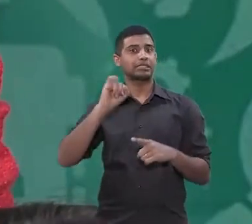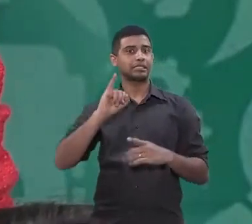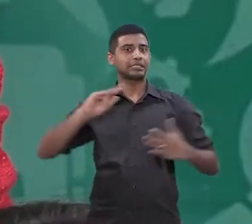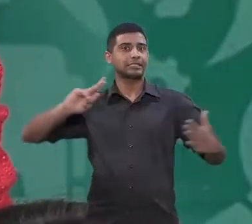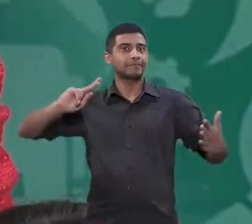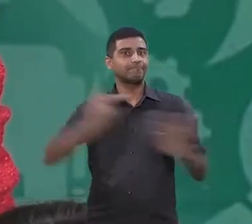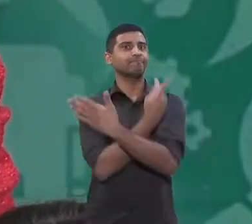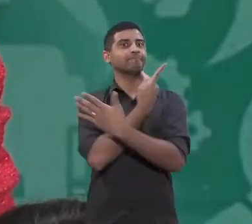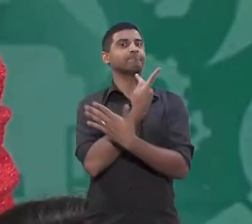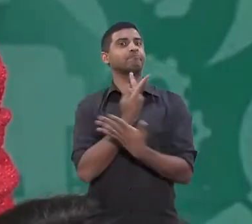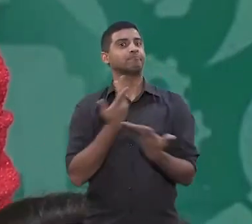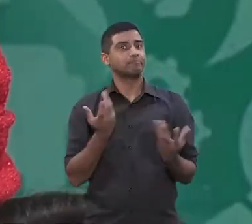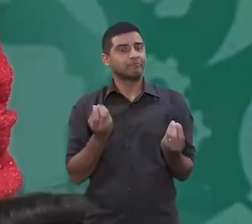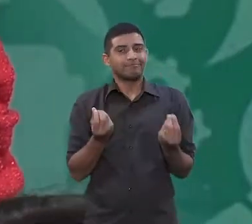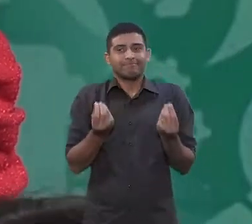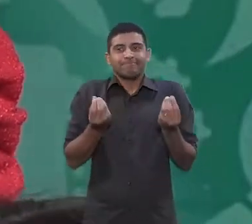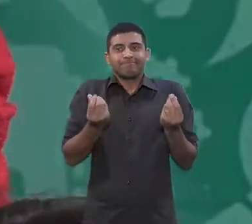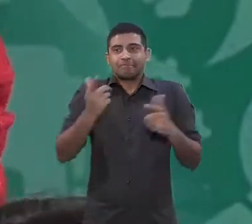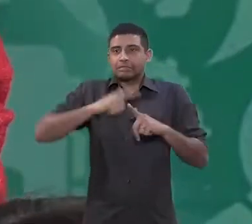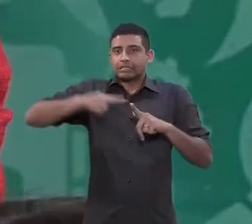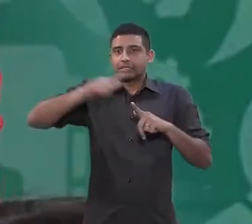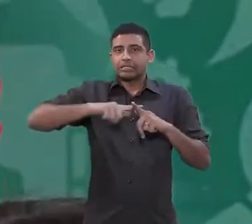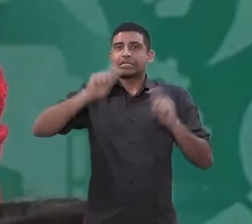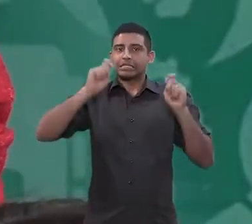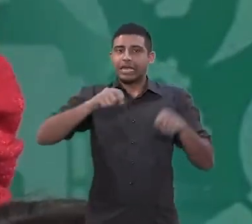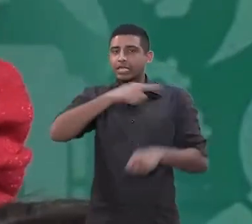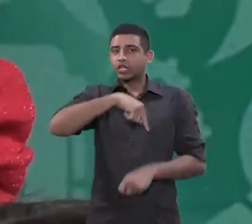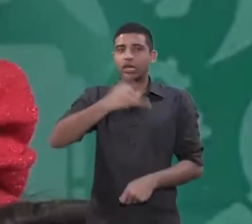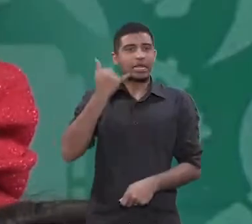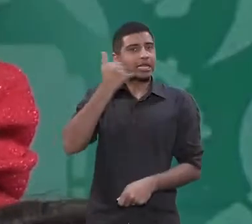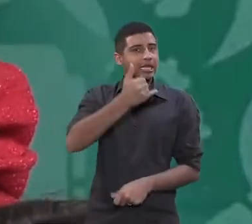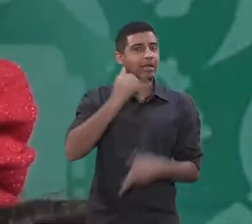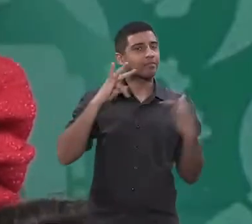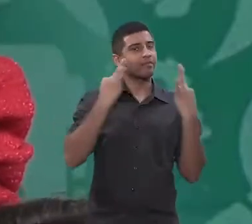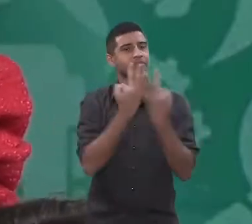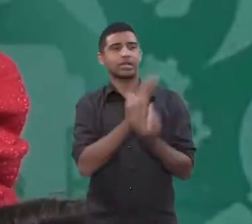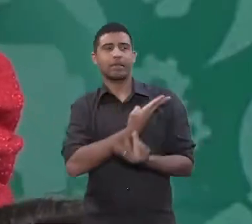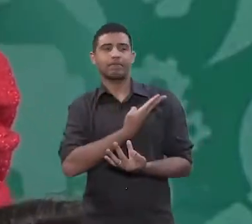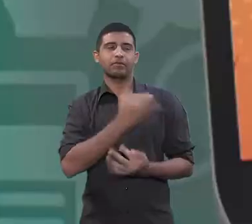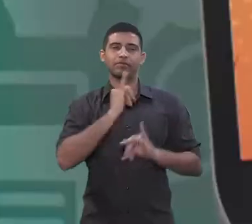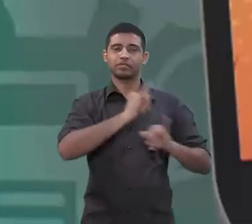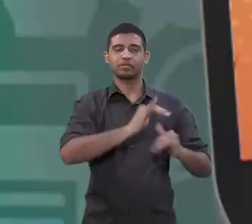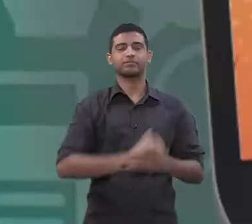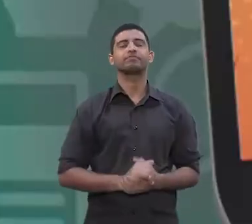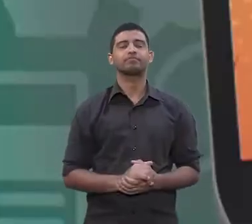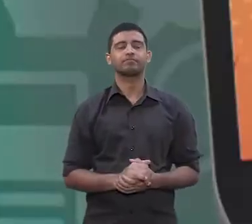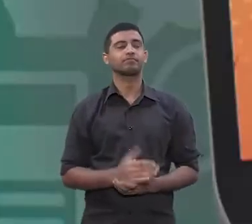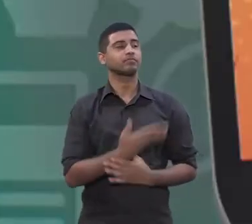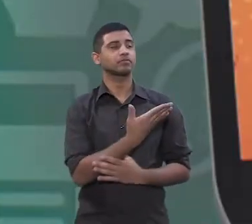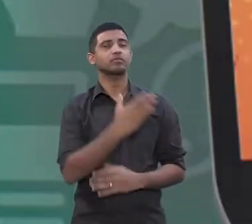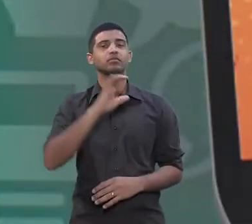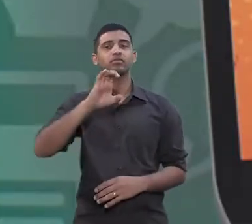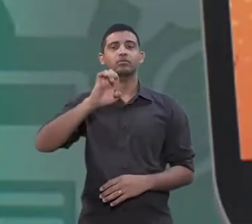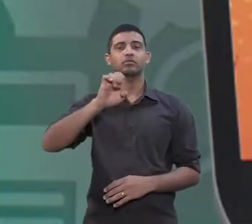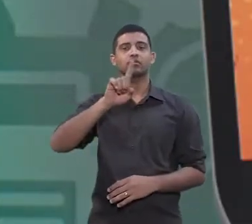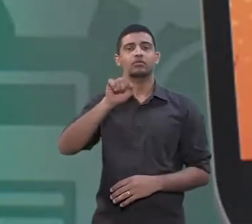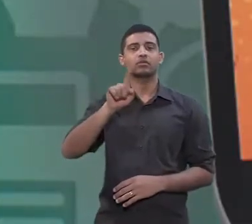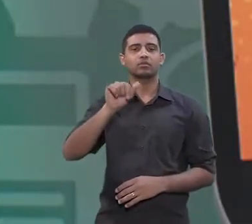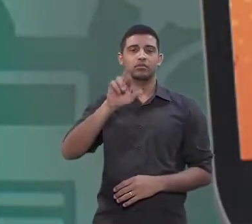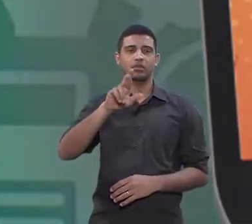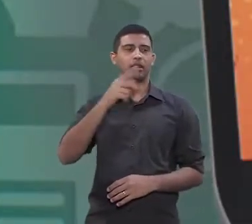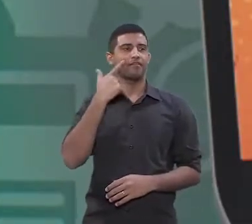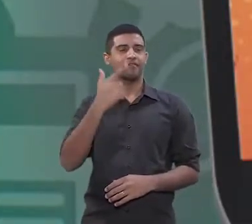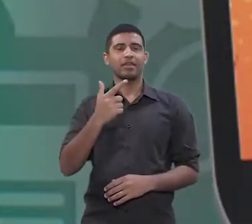situação mais delicada, a gente pode entrar em contato com essa pessoa. Doutor César, o apoio